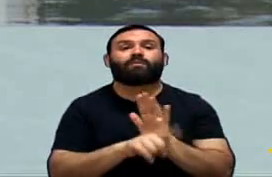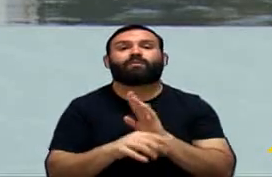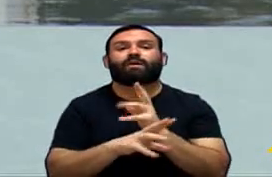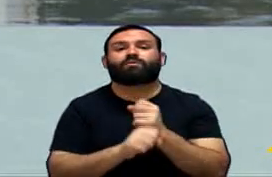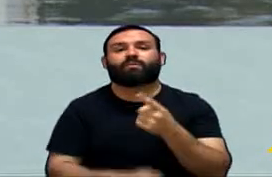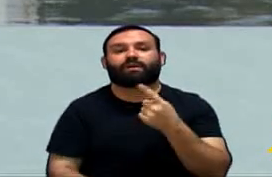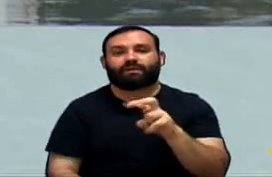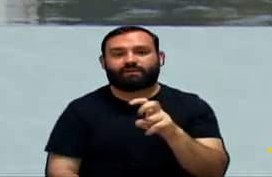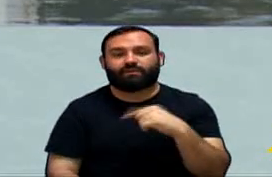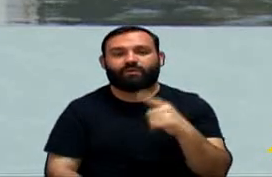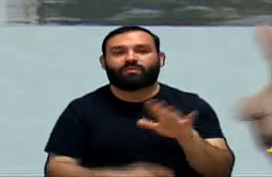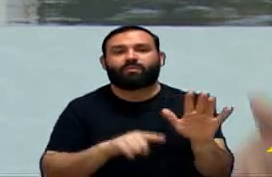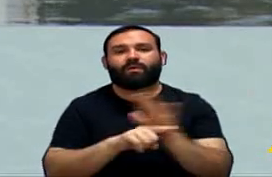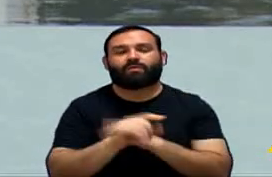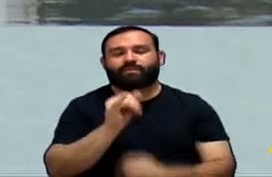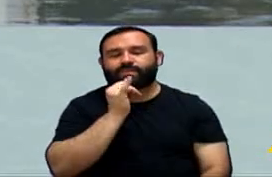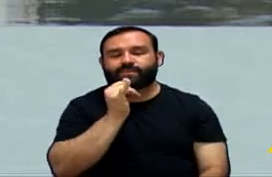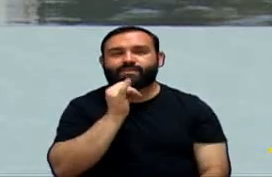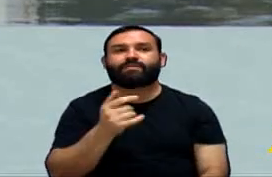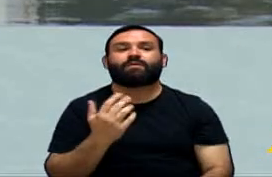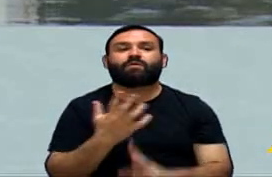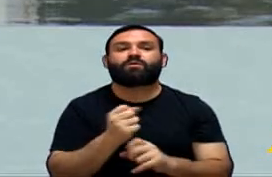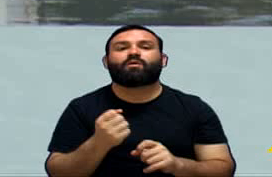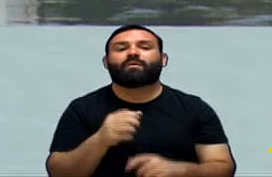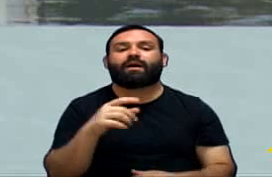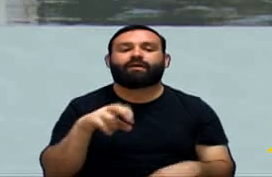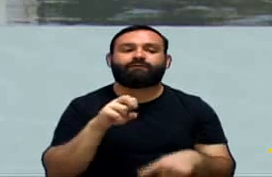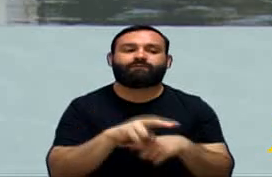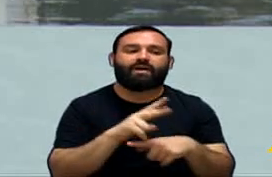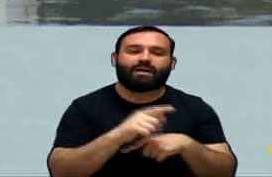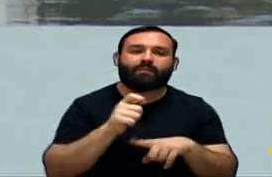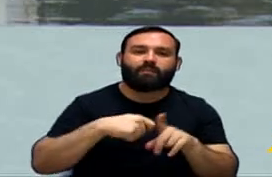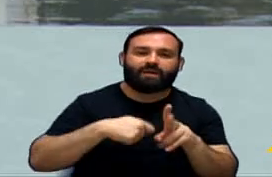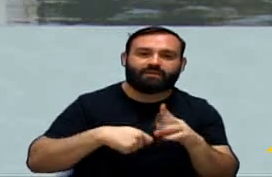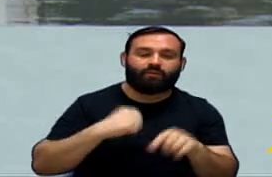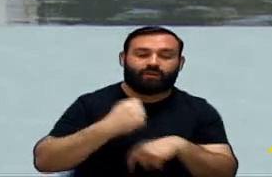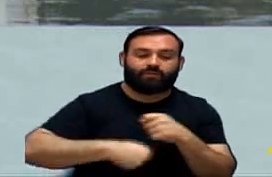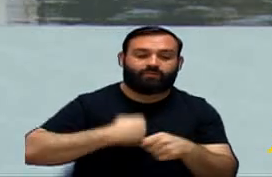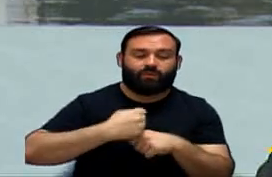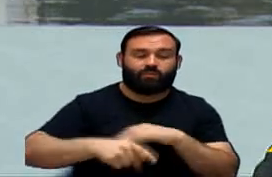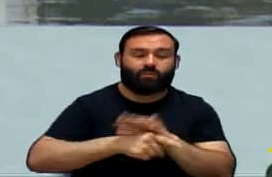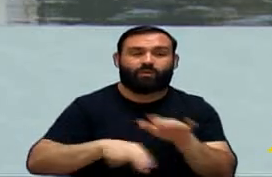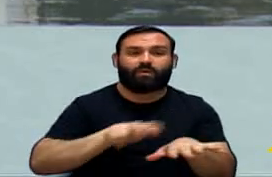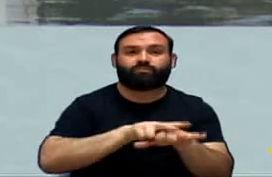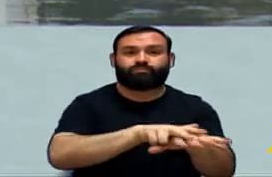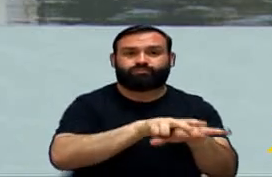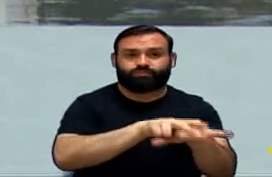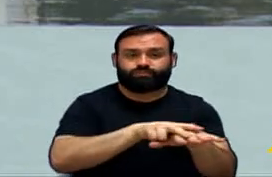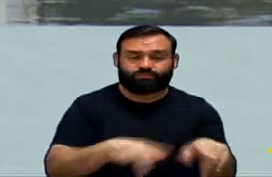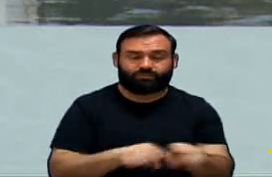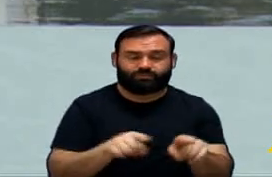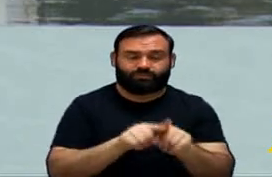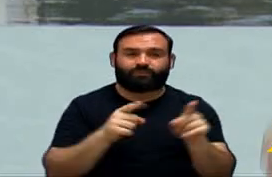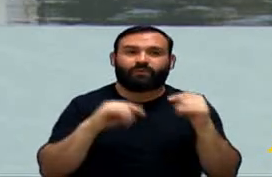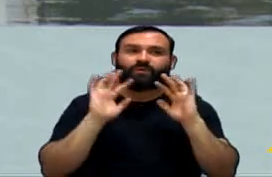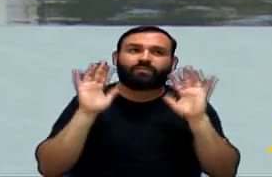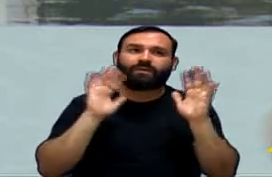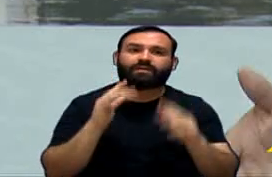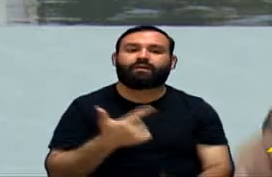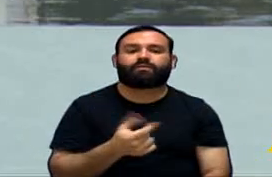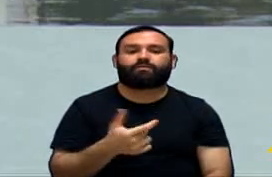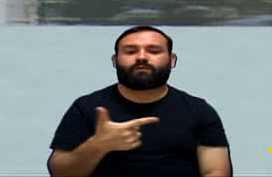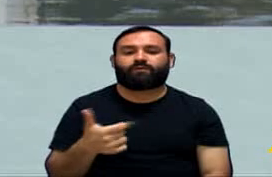né Nós estamos perguntando aqui por exemplo Qual o número de vagas mensais e anuais ofertadas para esse transporte de pacientes né considerando os anos de